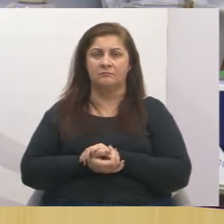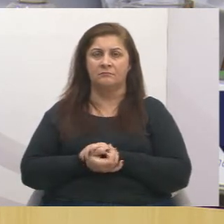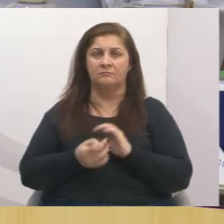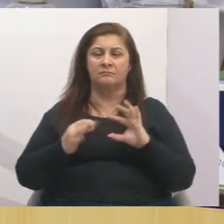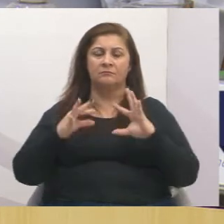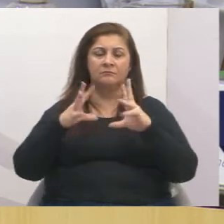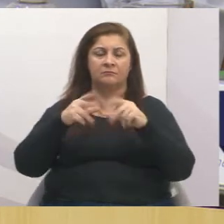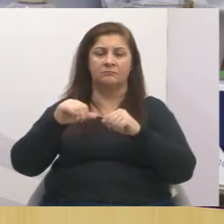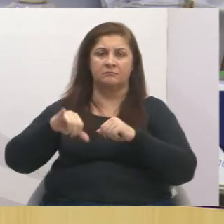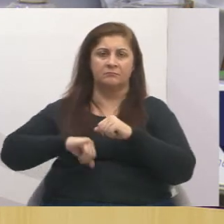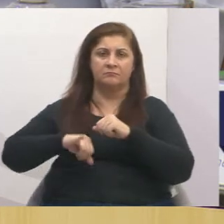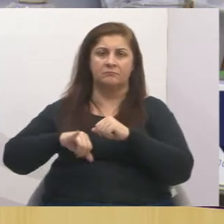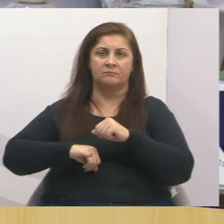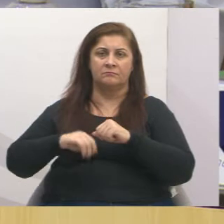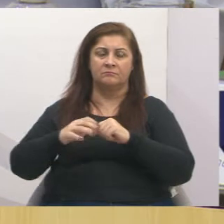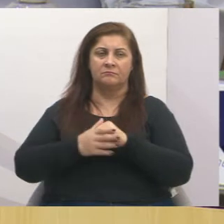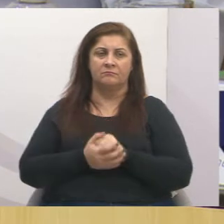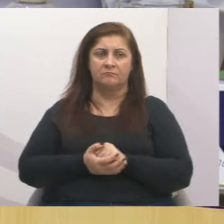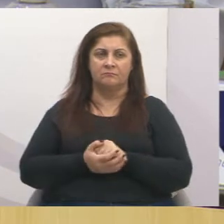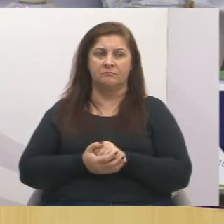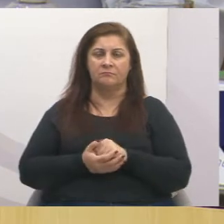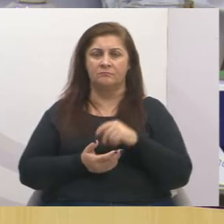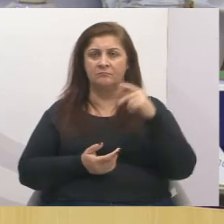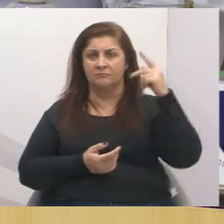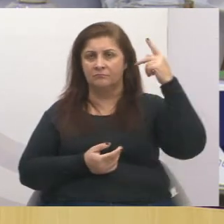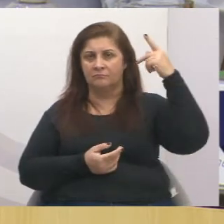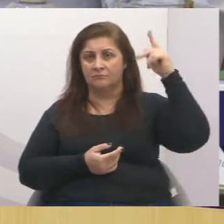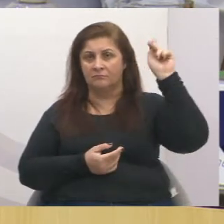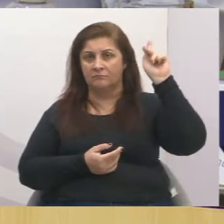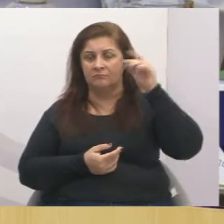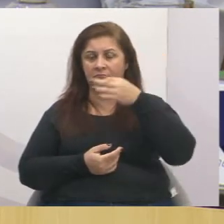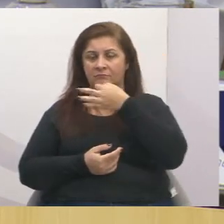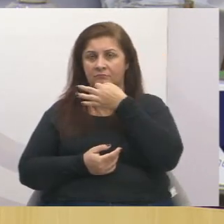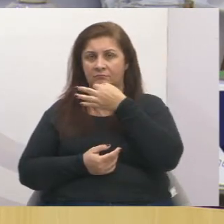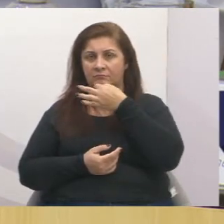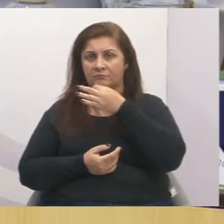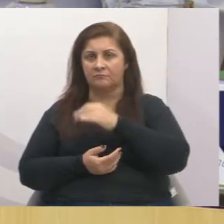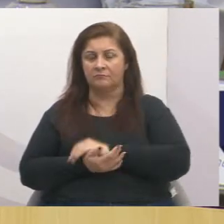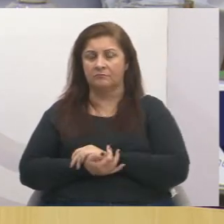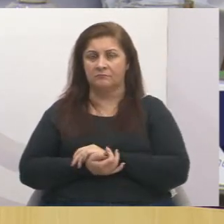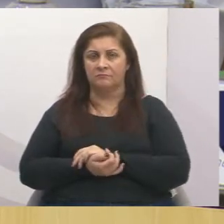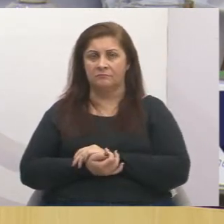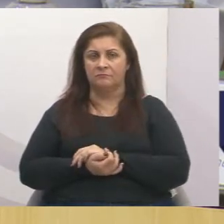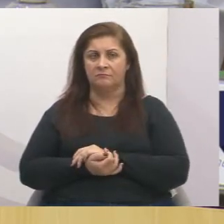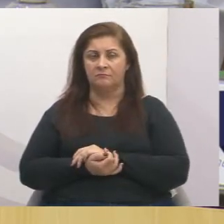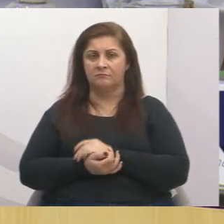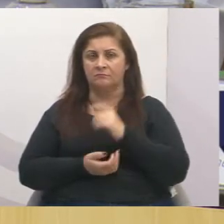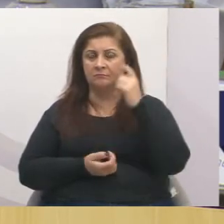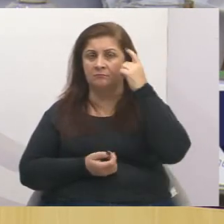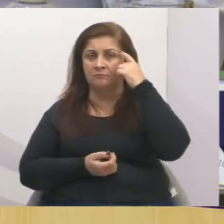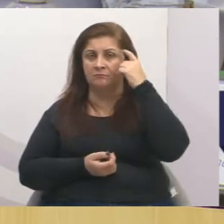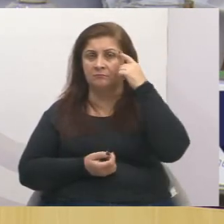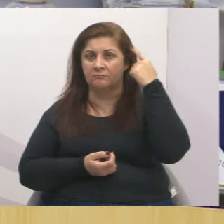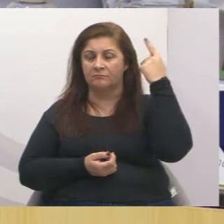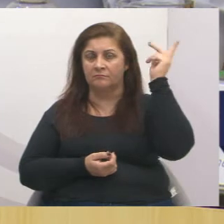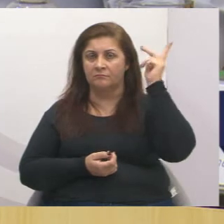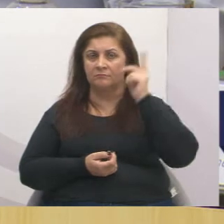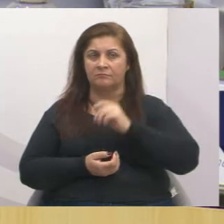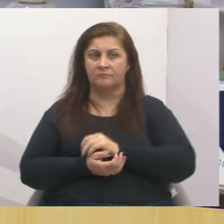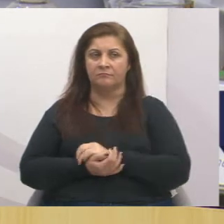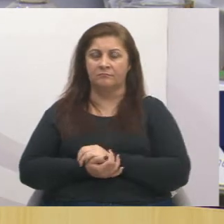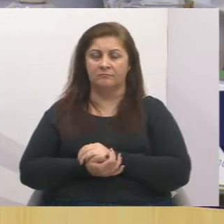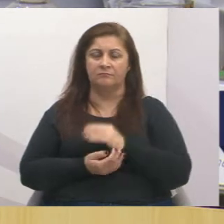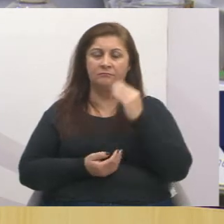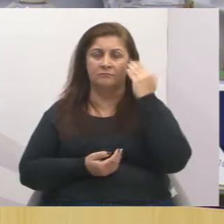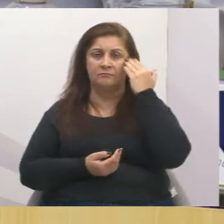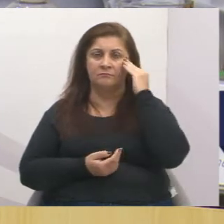vai sofrer. Esse é o meu pensamento, essa é a minha cabeça que eu tenho, que dá para entender um